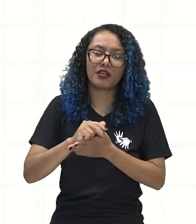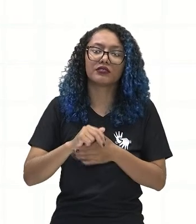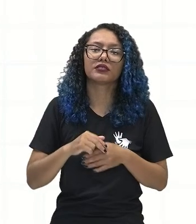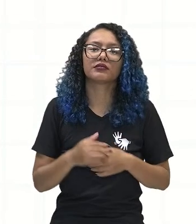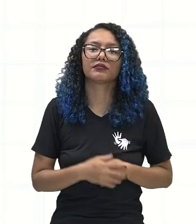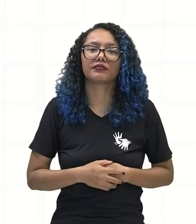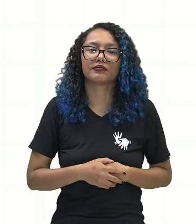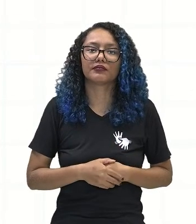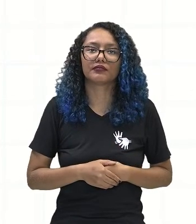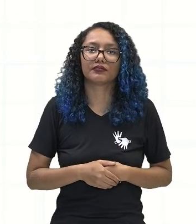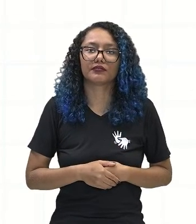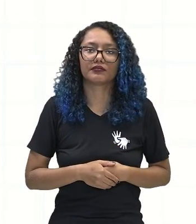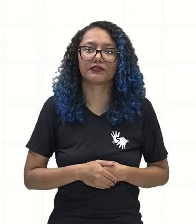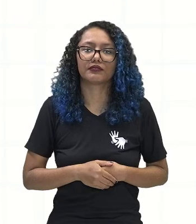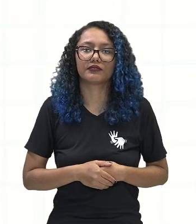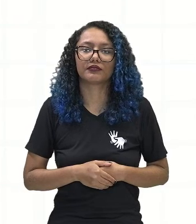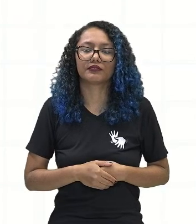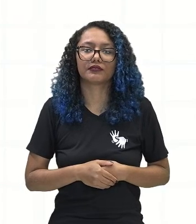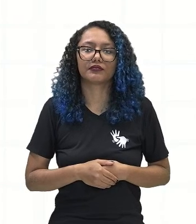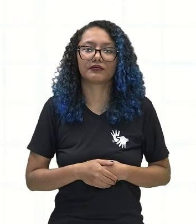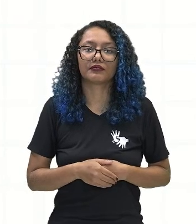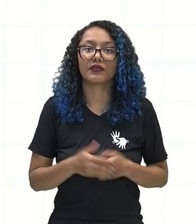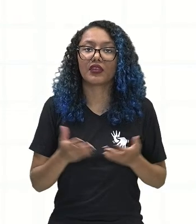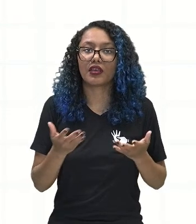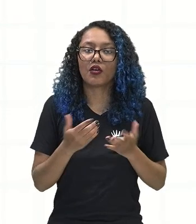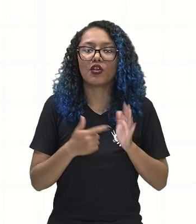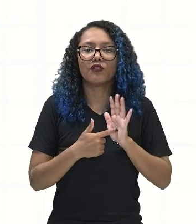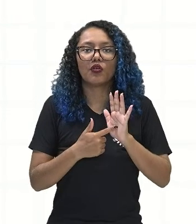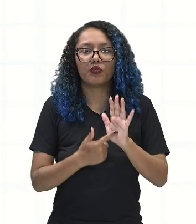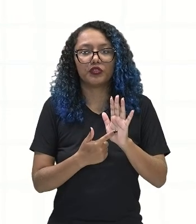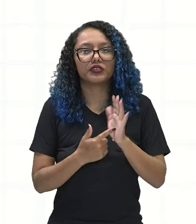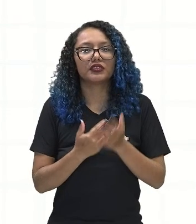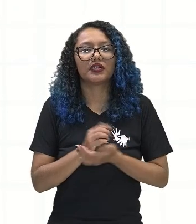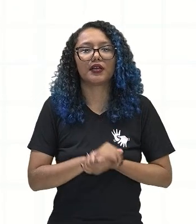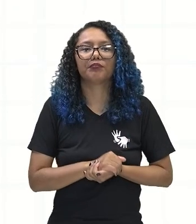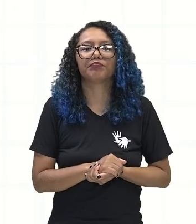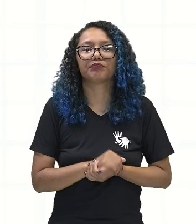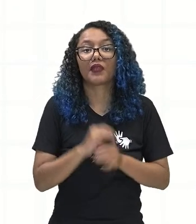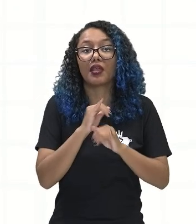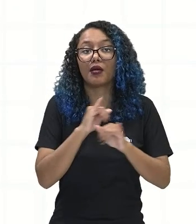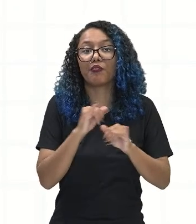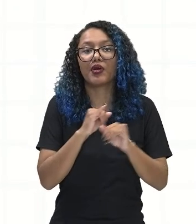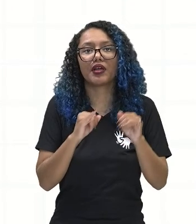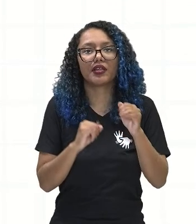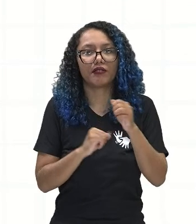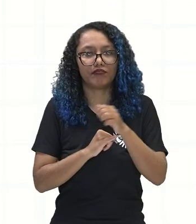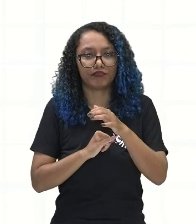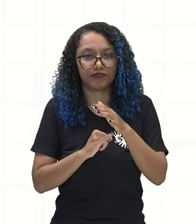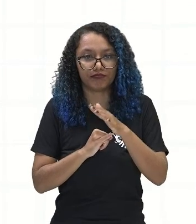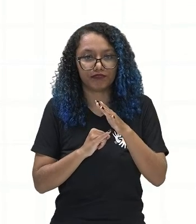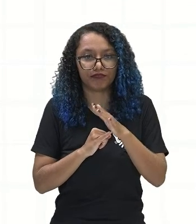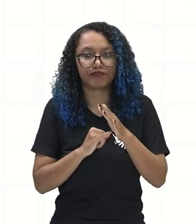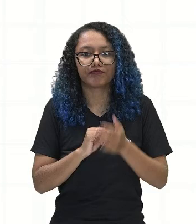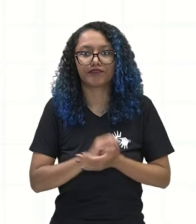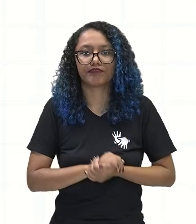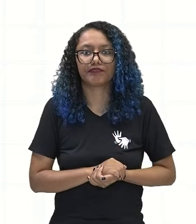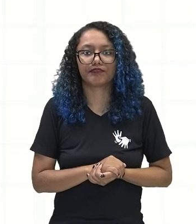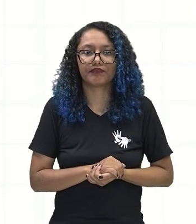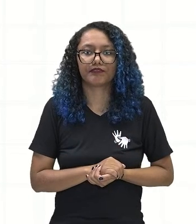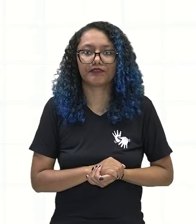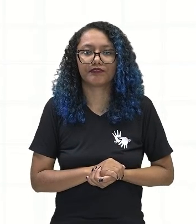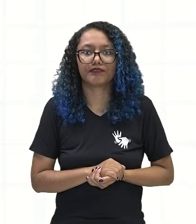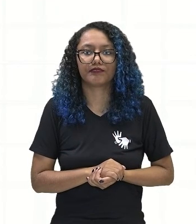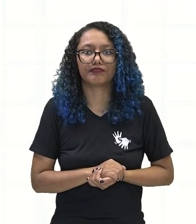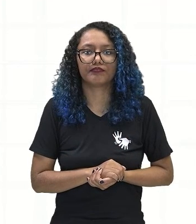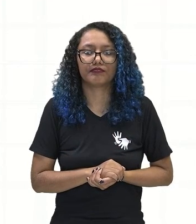campanhas publicitárias de cunho institucional. Vamos lá. Então, nós temos aqui uma campanha institucional.